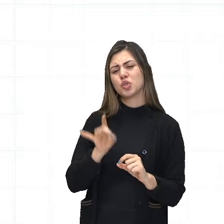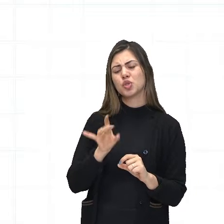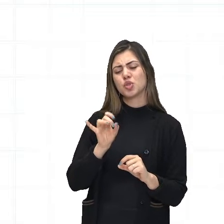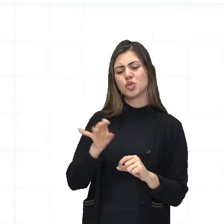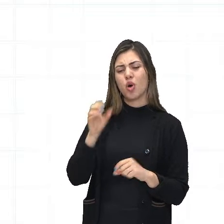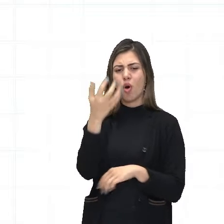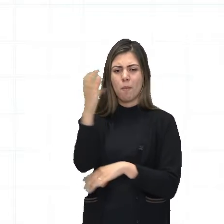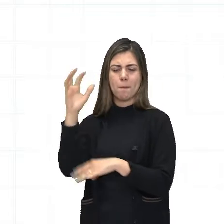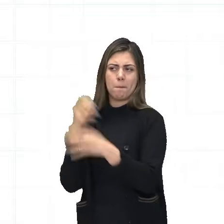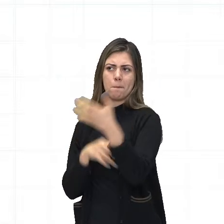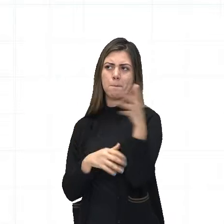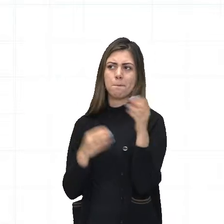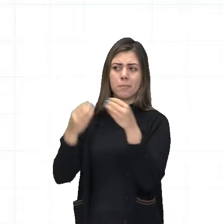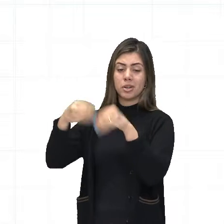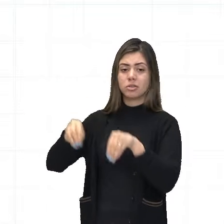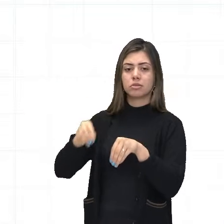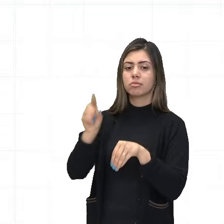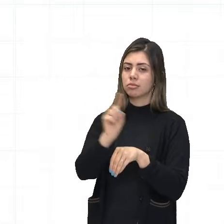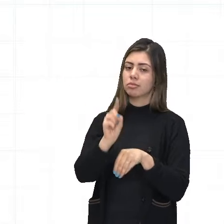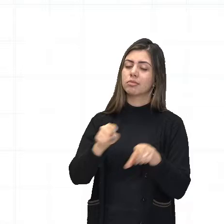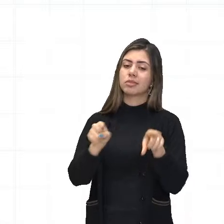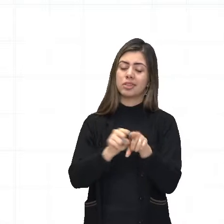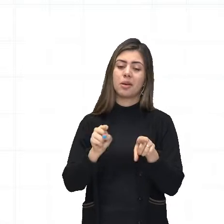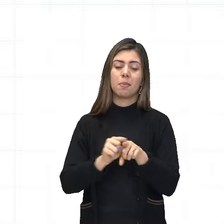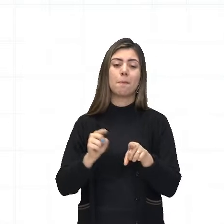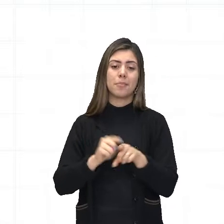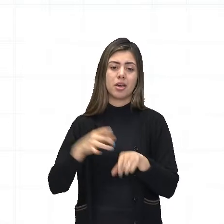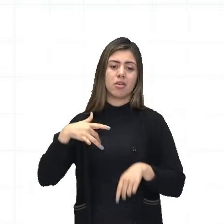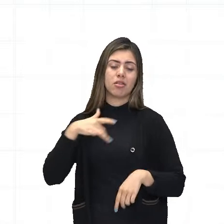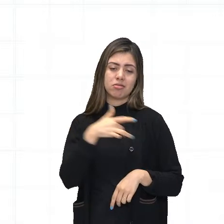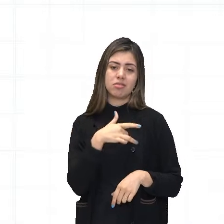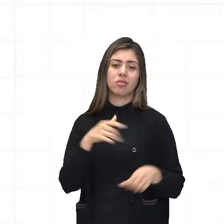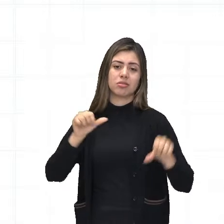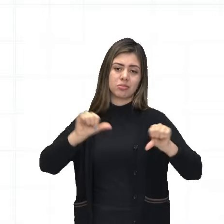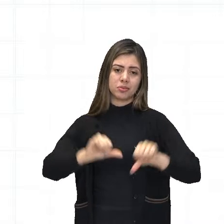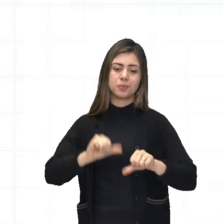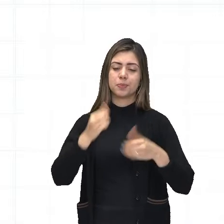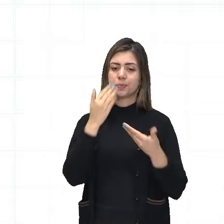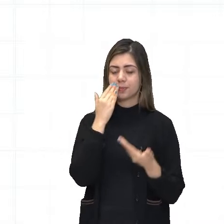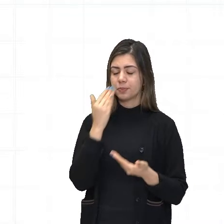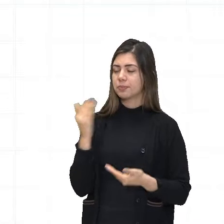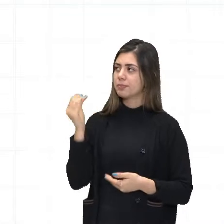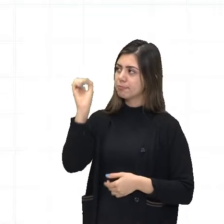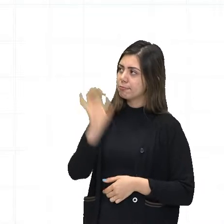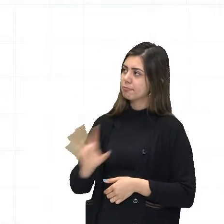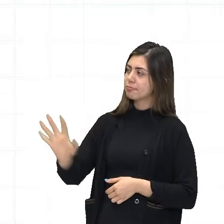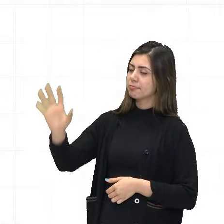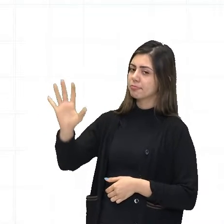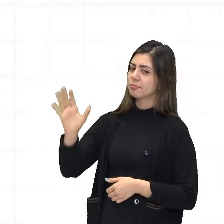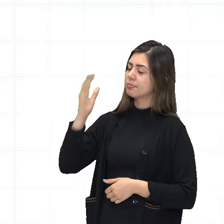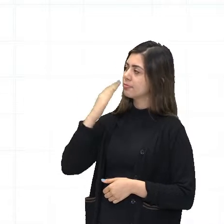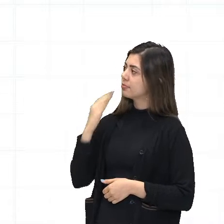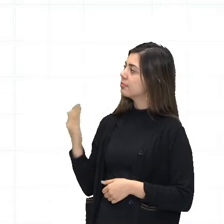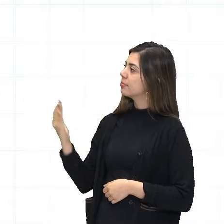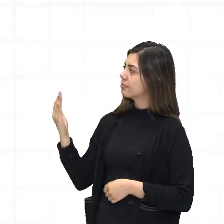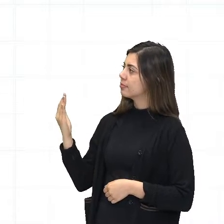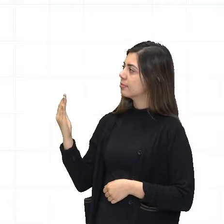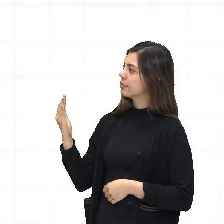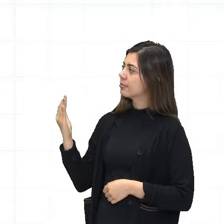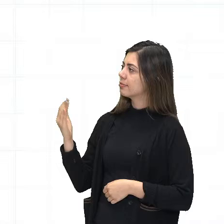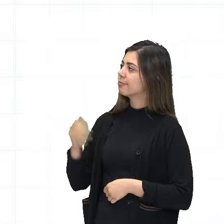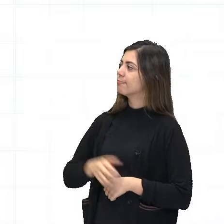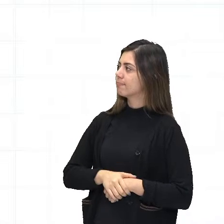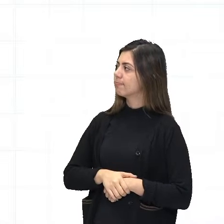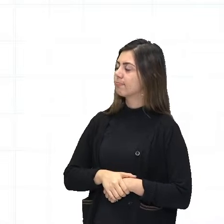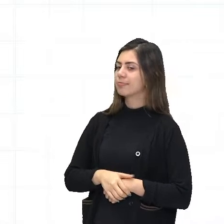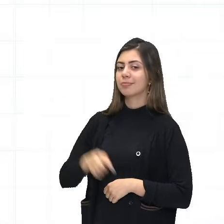meio ambiente, como também à nossa saúde. Essa imagem que vocês estão vendo aí na nossa cartela é uma imagem feita